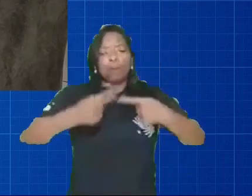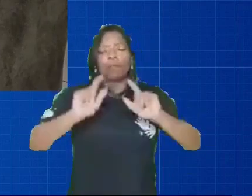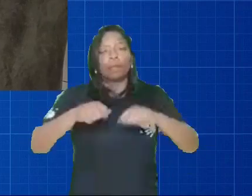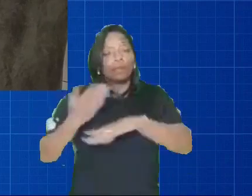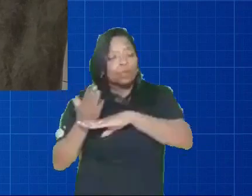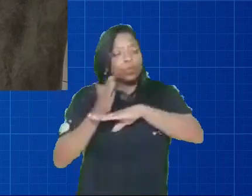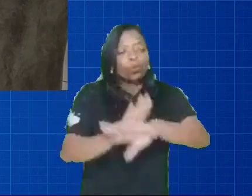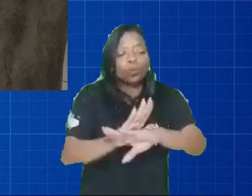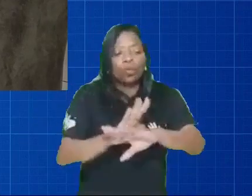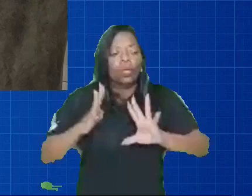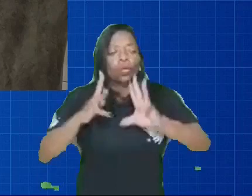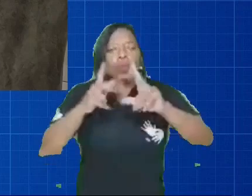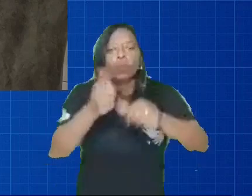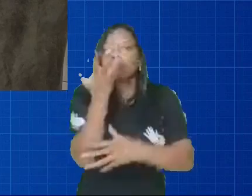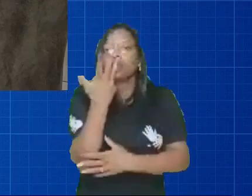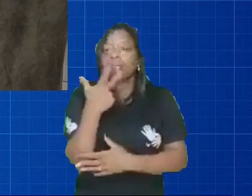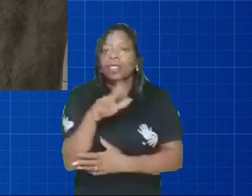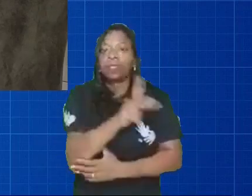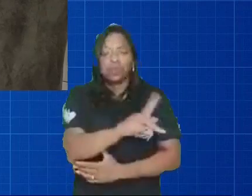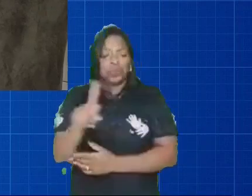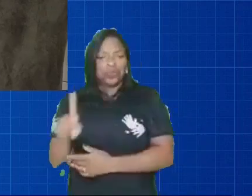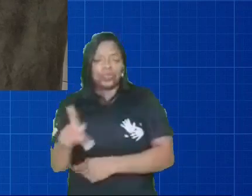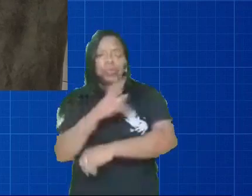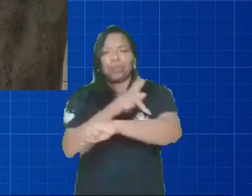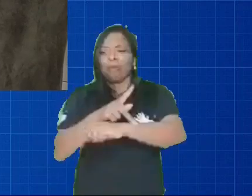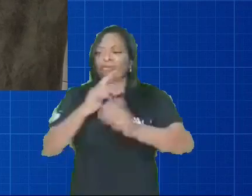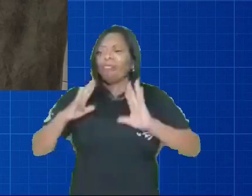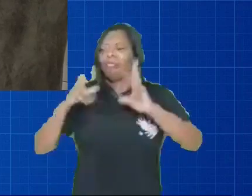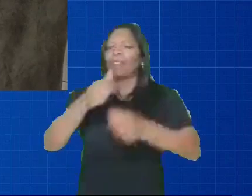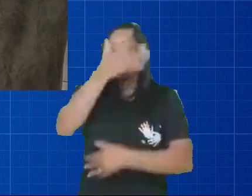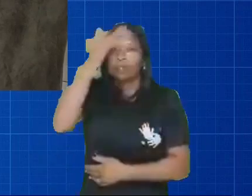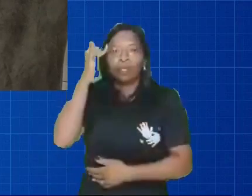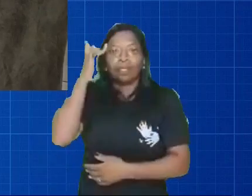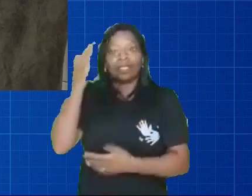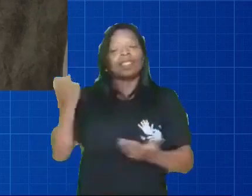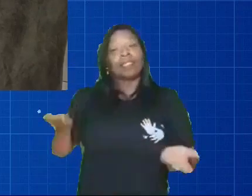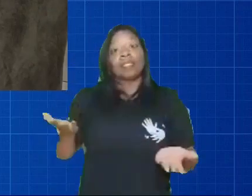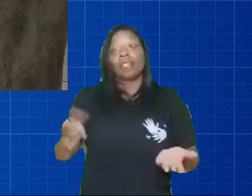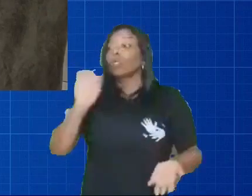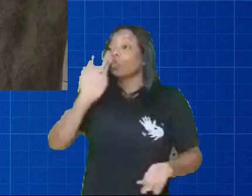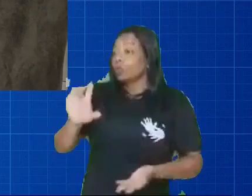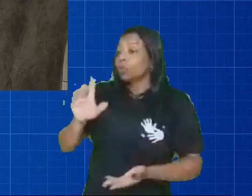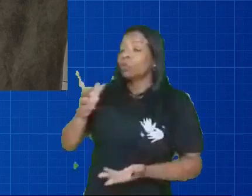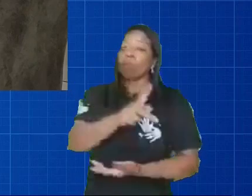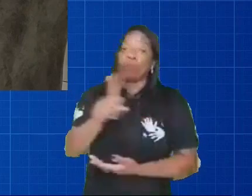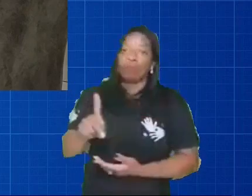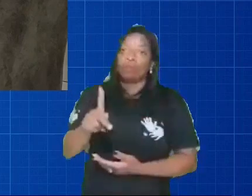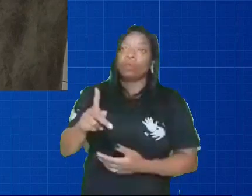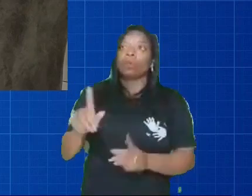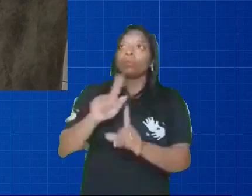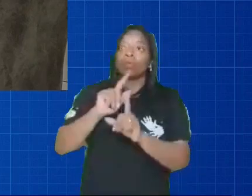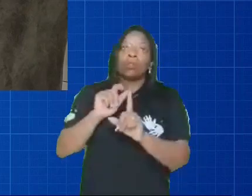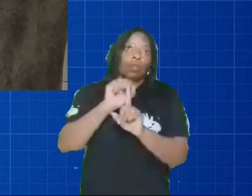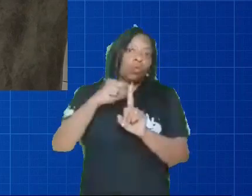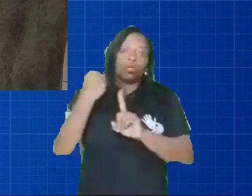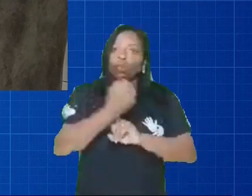todos os níveis de ensino, né? Não é só o professor que vai trabalhar em ciência e geografia, que vai trabalhar em educação ambiental, como que a gente pode integrar os saberes com as